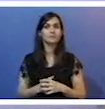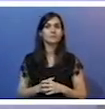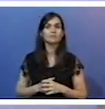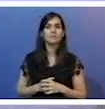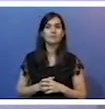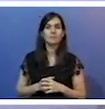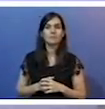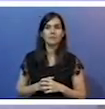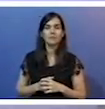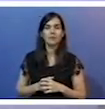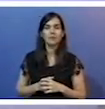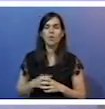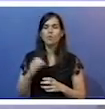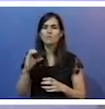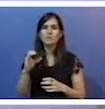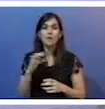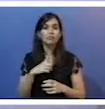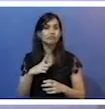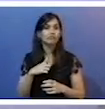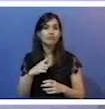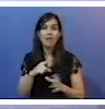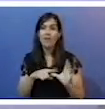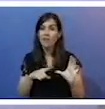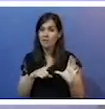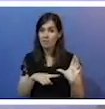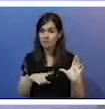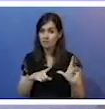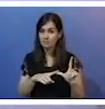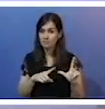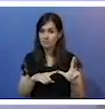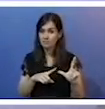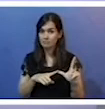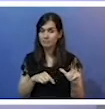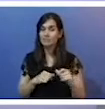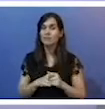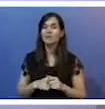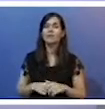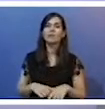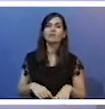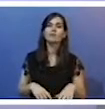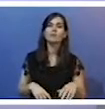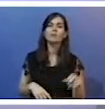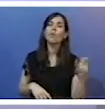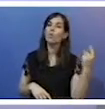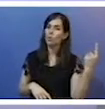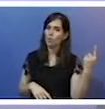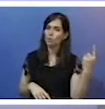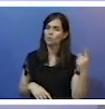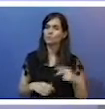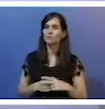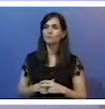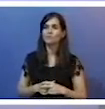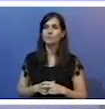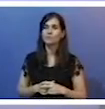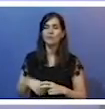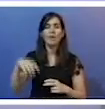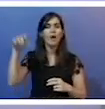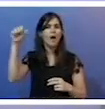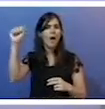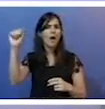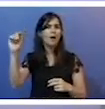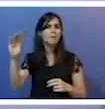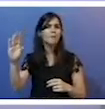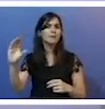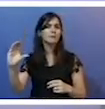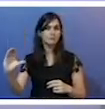sempre as do X e o serão tem letra tão como não tem nada aqui ajustes quadrado é o número um bom